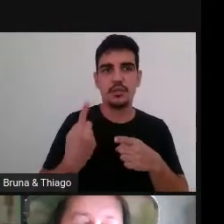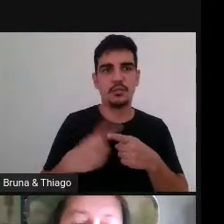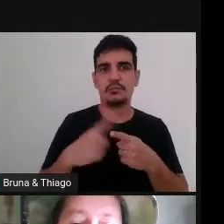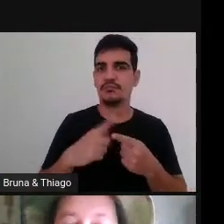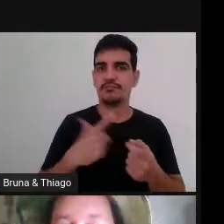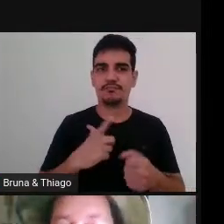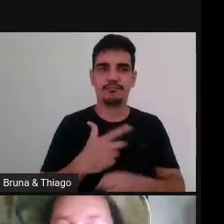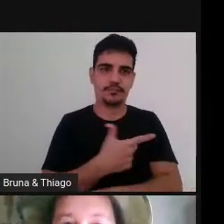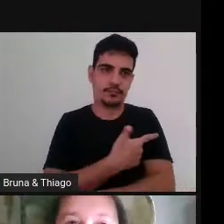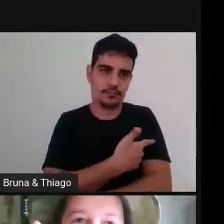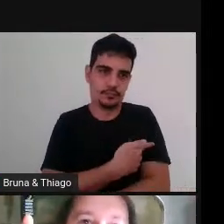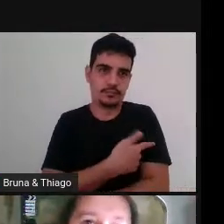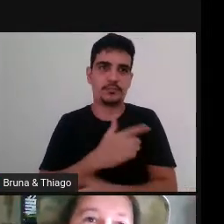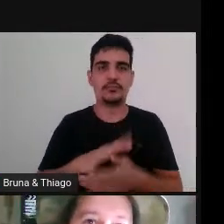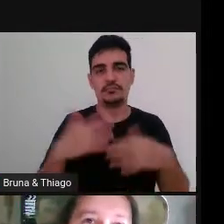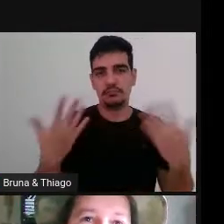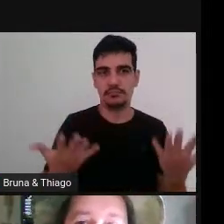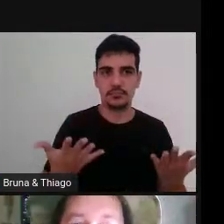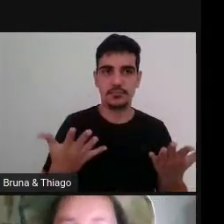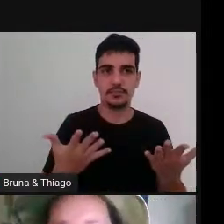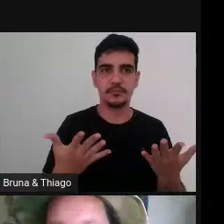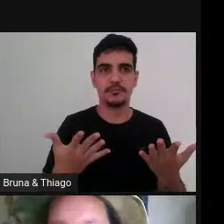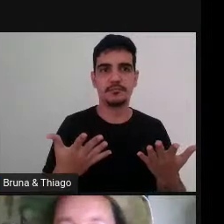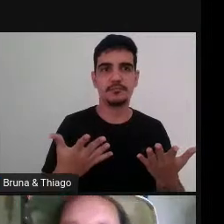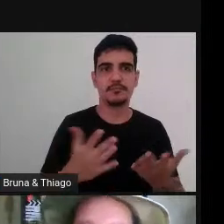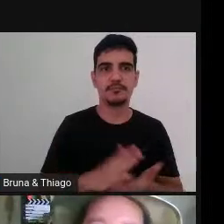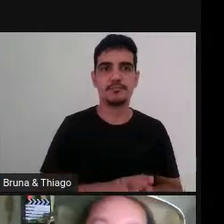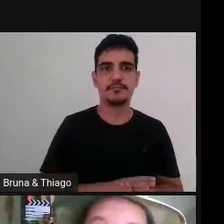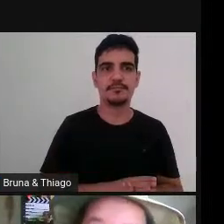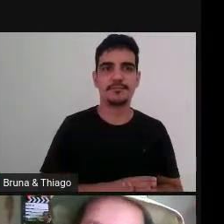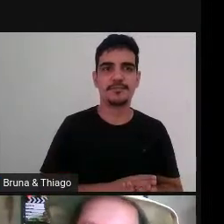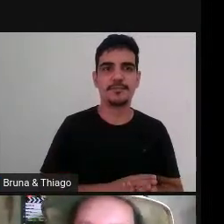necrose tecidual. A minha filhinha está gritando lá fora,